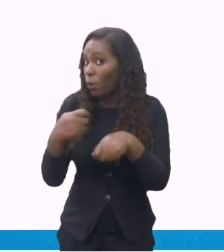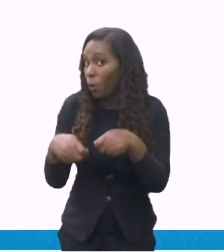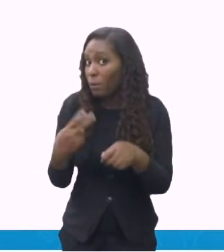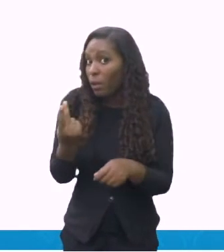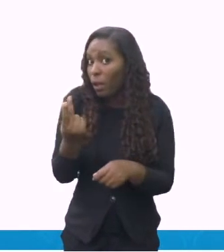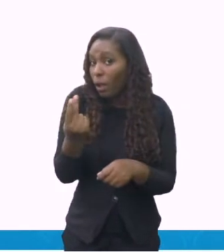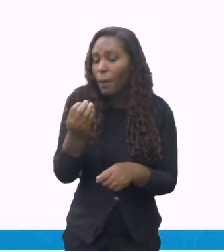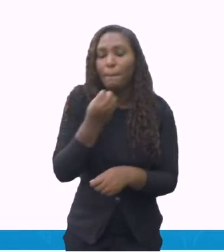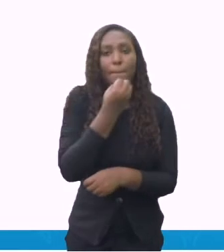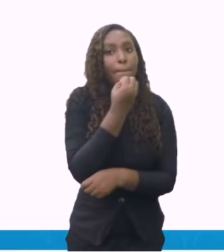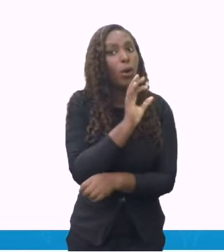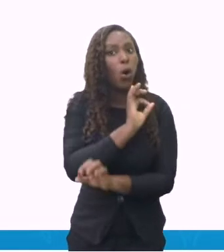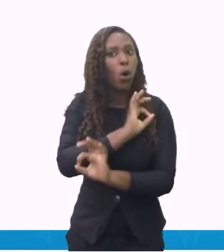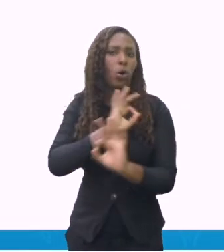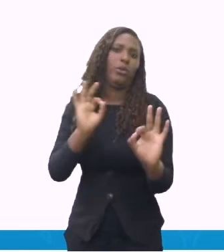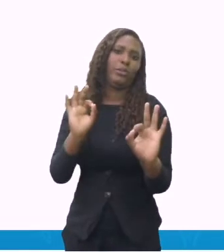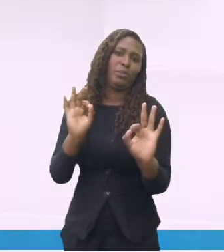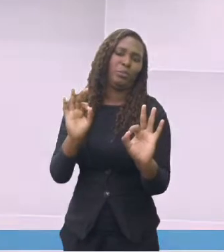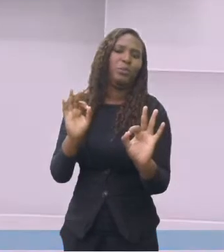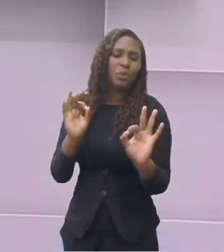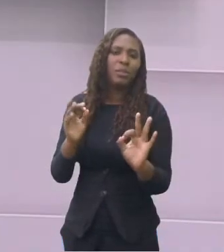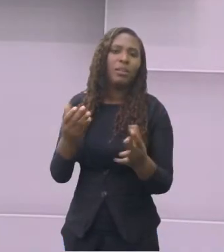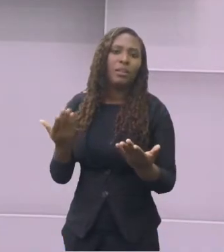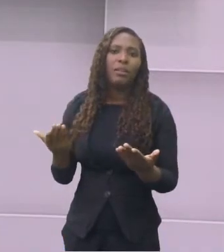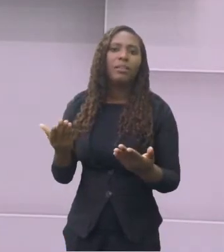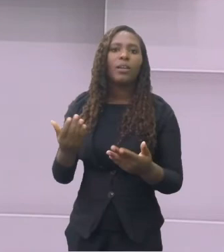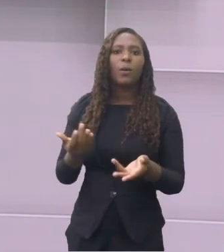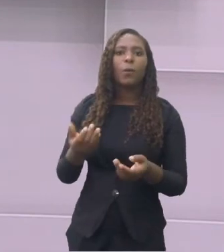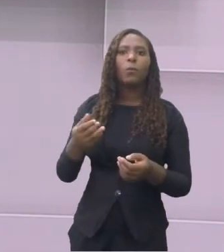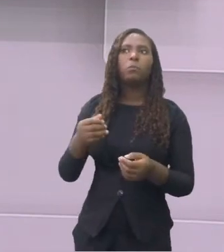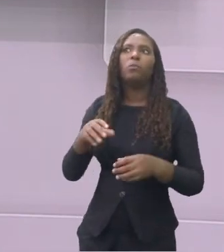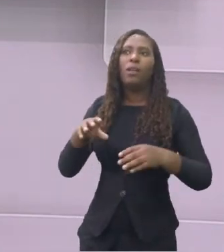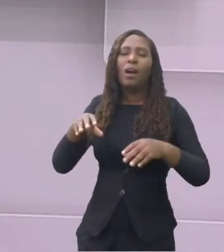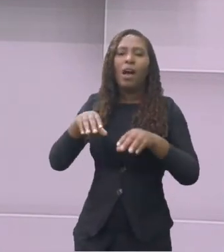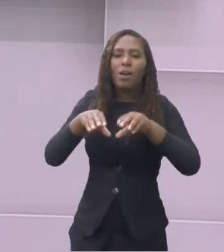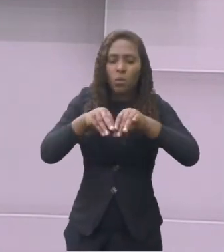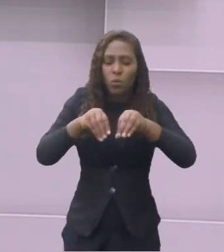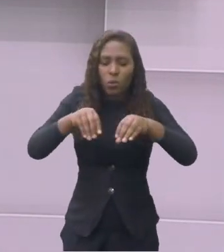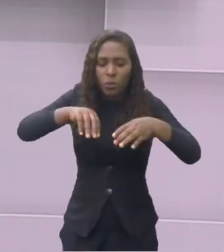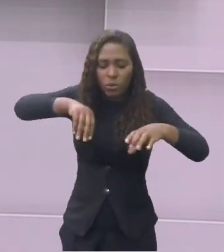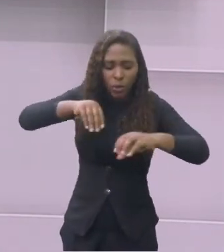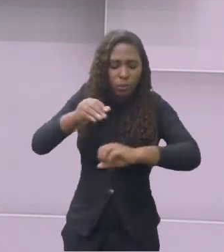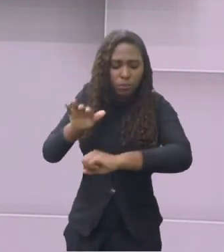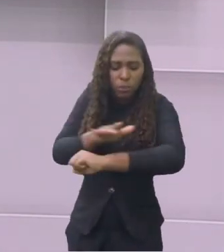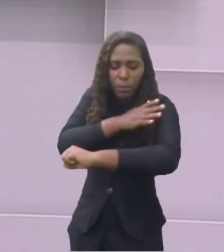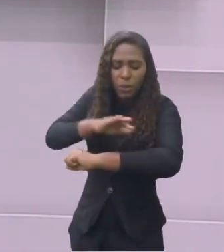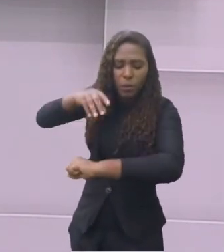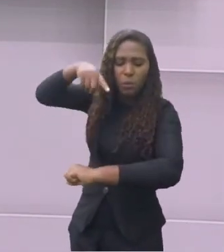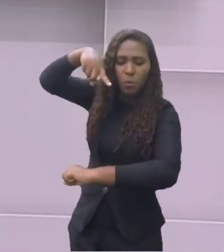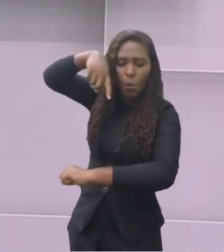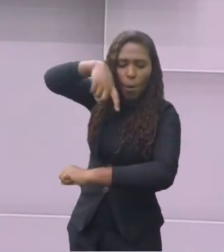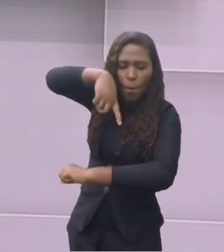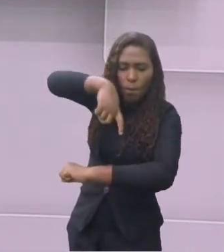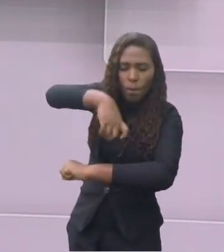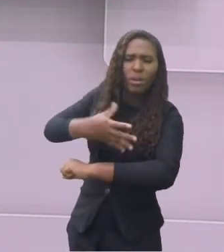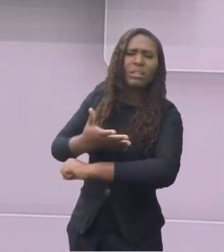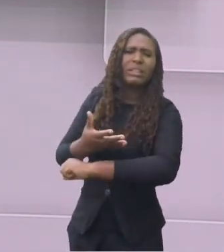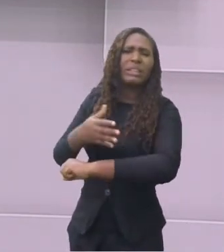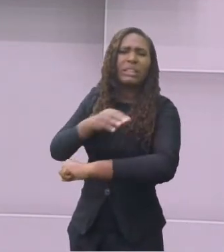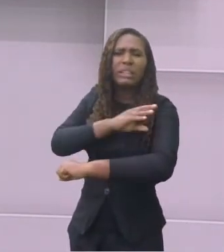E como a extração, a utilidade, o